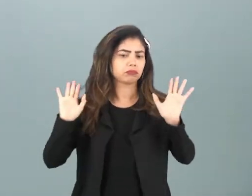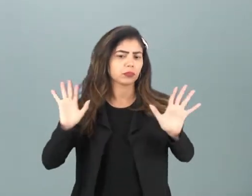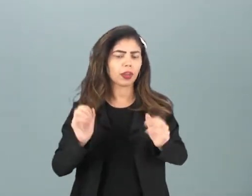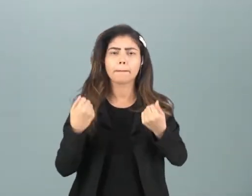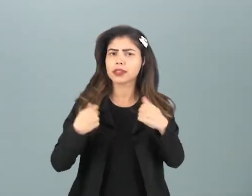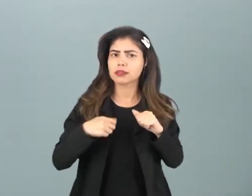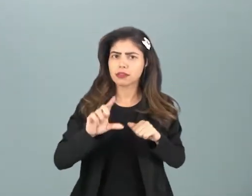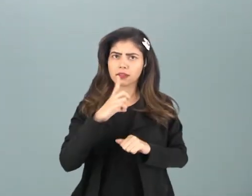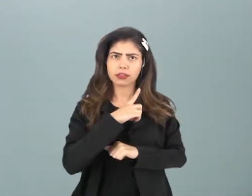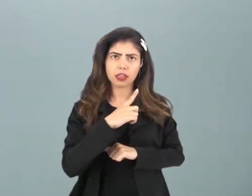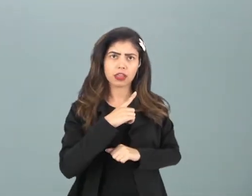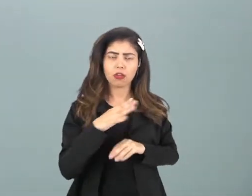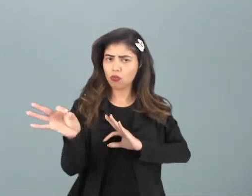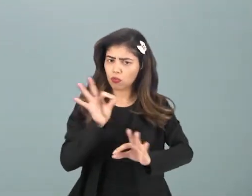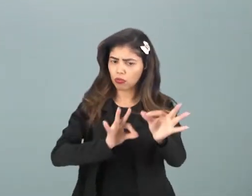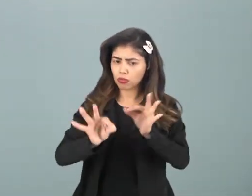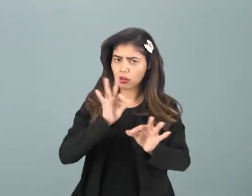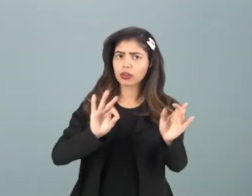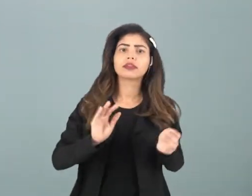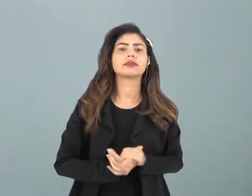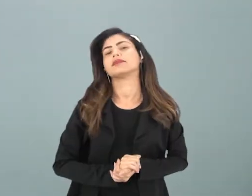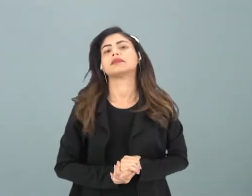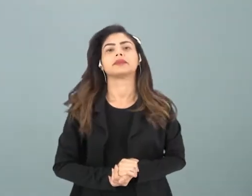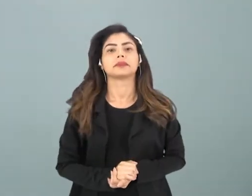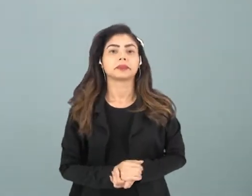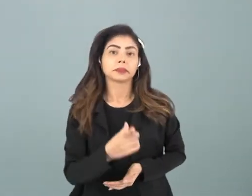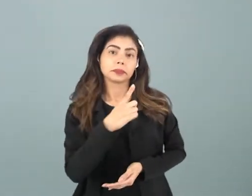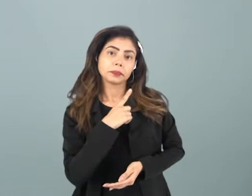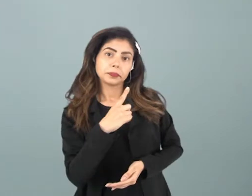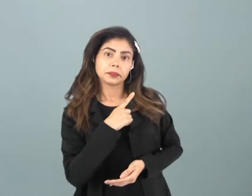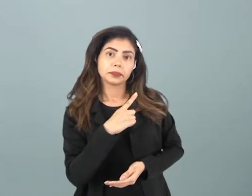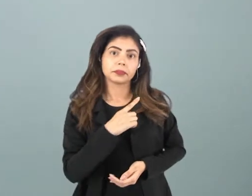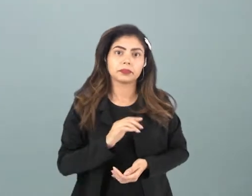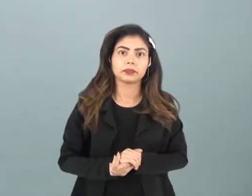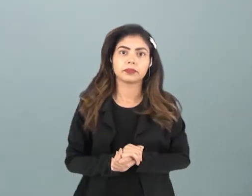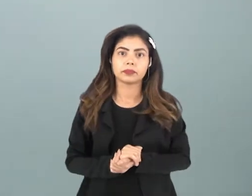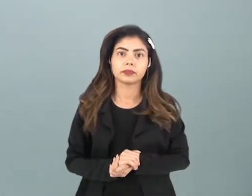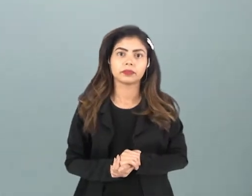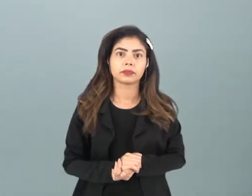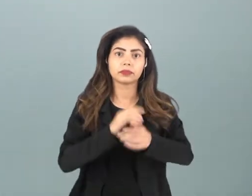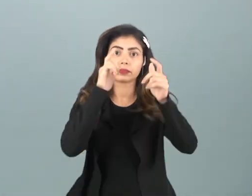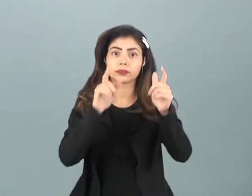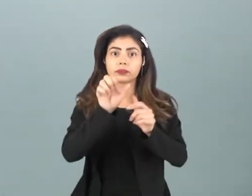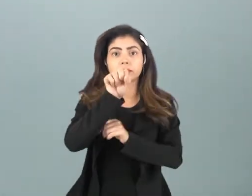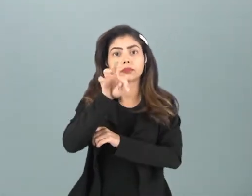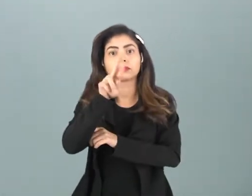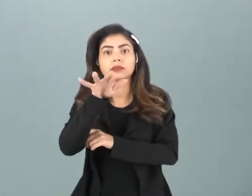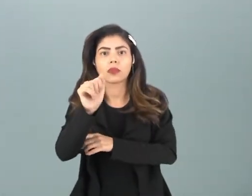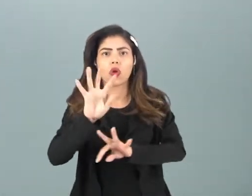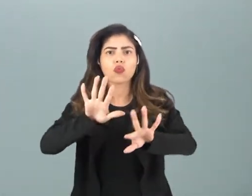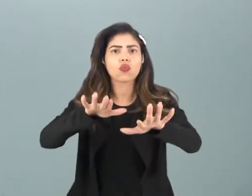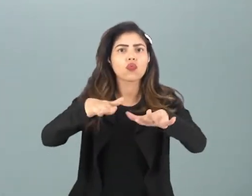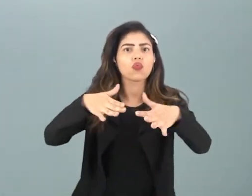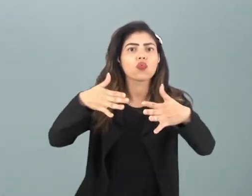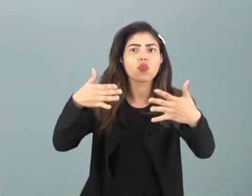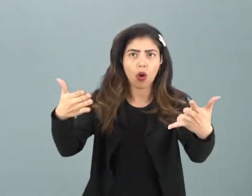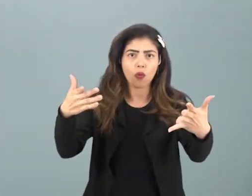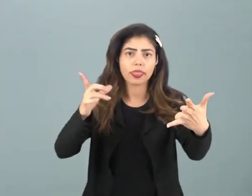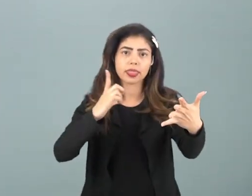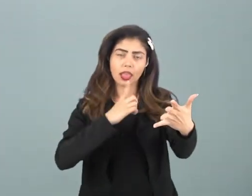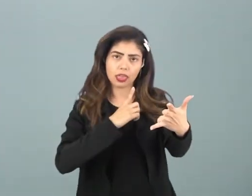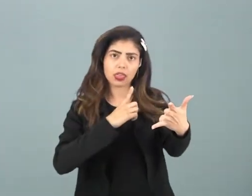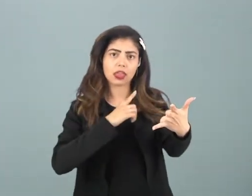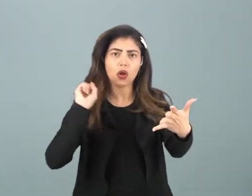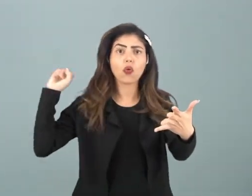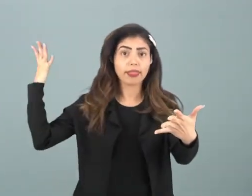usufrui, você ter controle disso, pelo menos ter a sintonia de que tipo de serviço, o que está acontecendo. Então isso